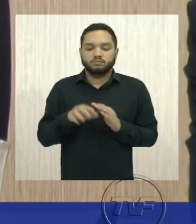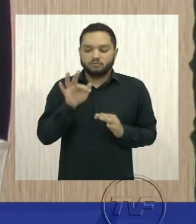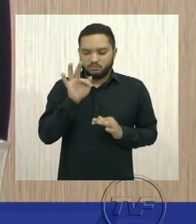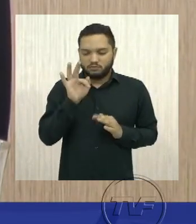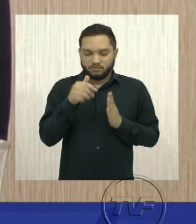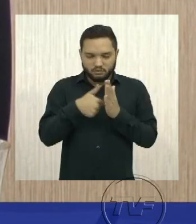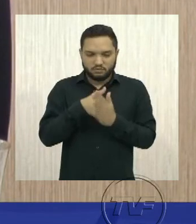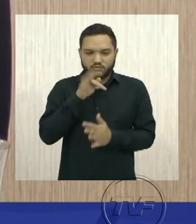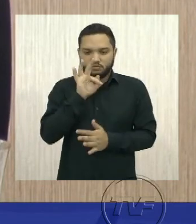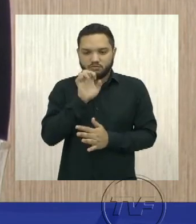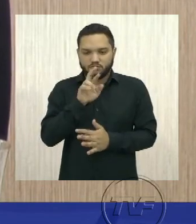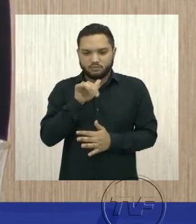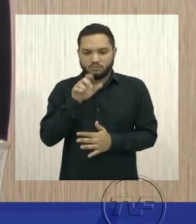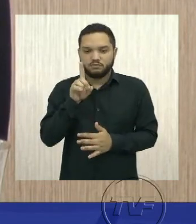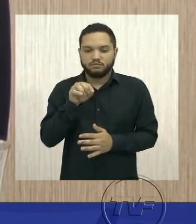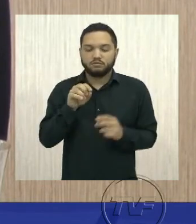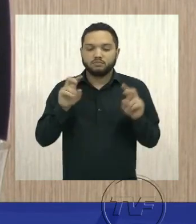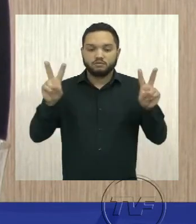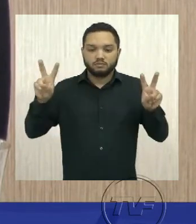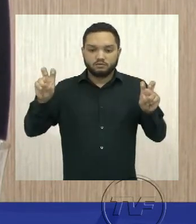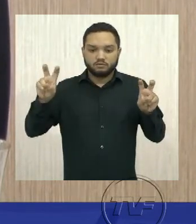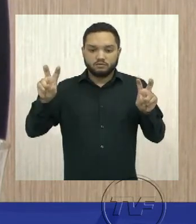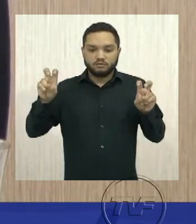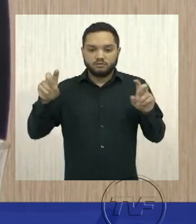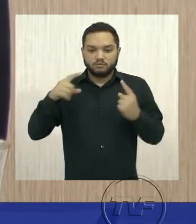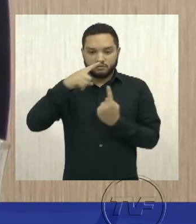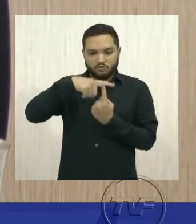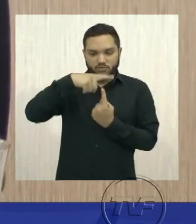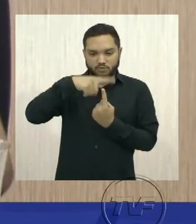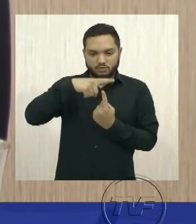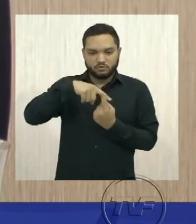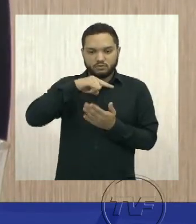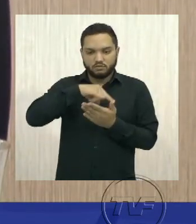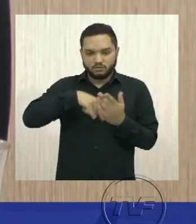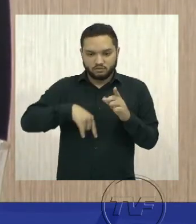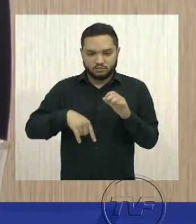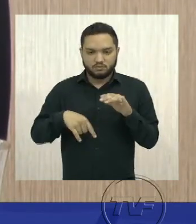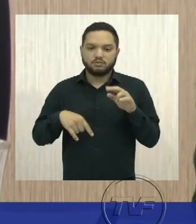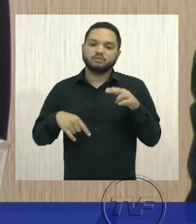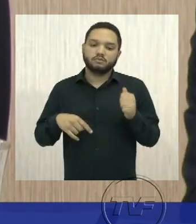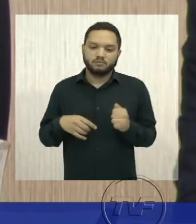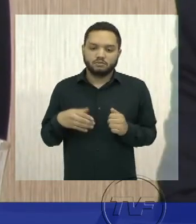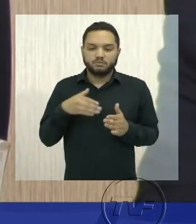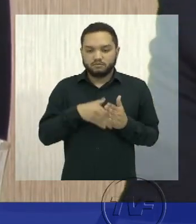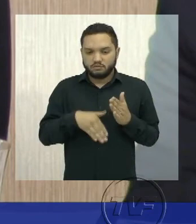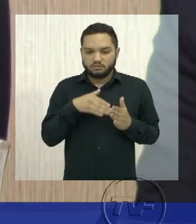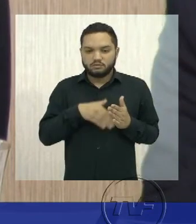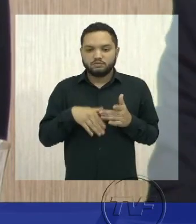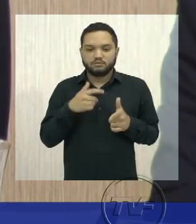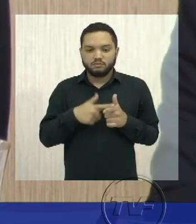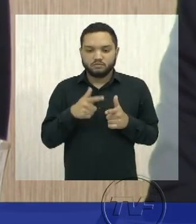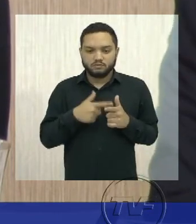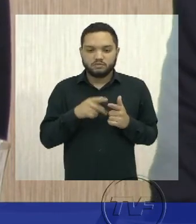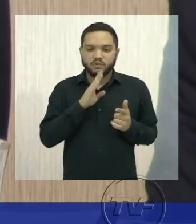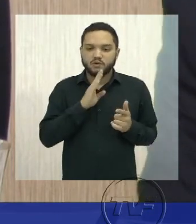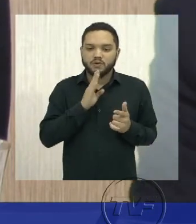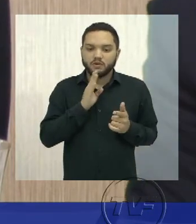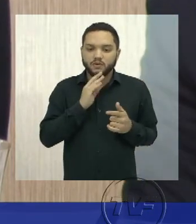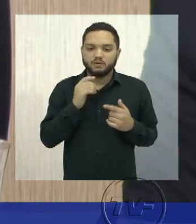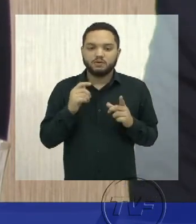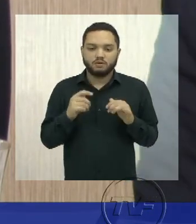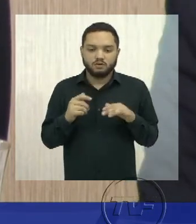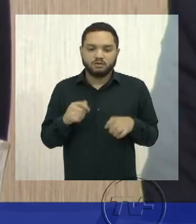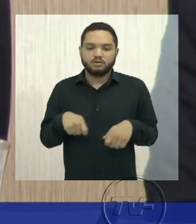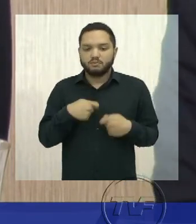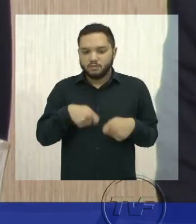Fernando, a respeito dos tipos de licenças, das dificuldades que vocês têm de conhecer quais são as licenças